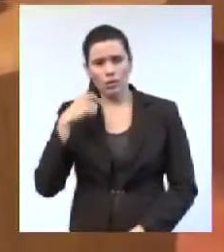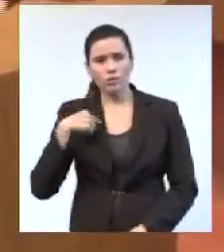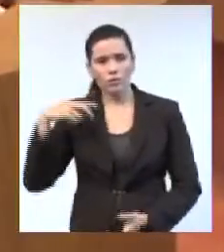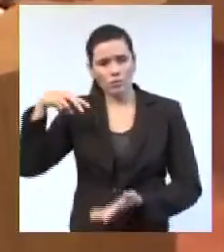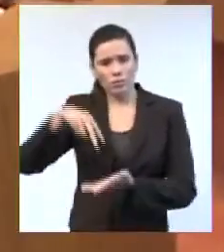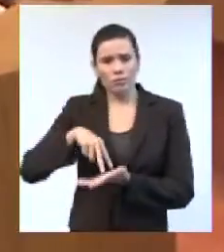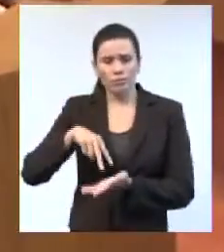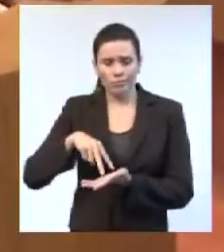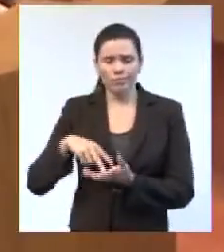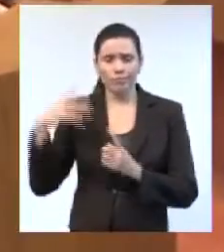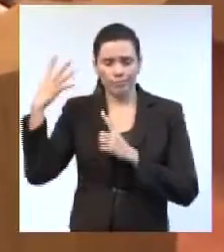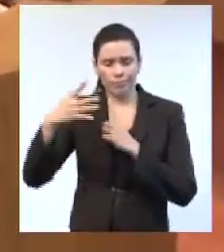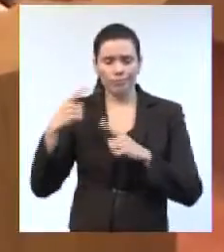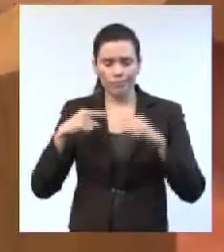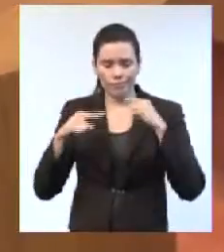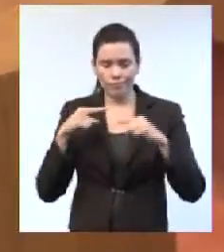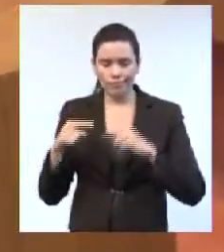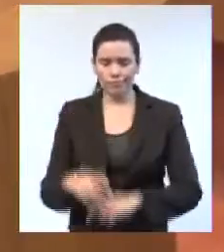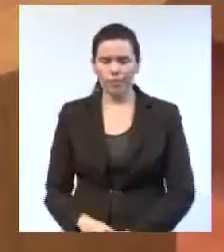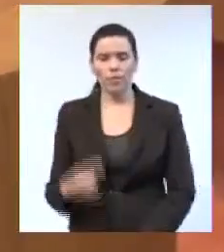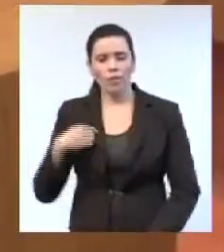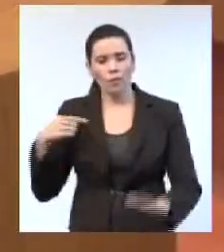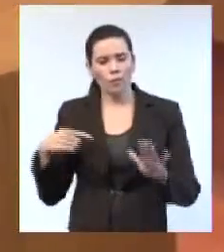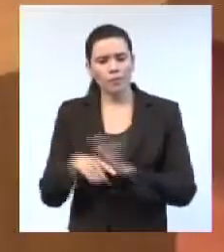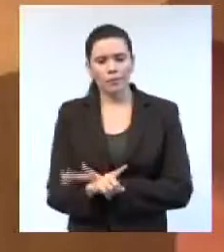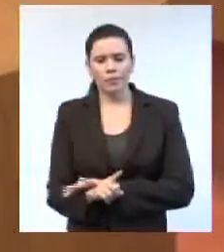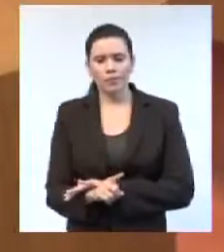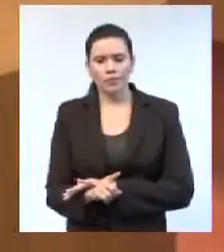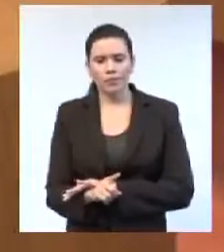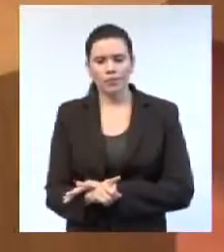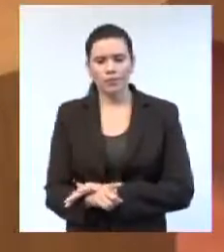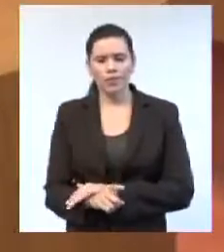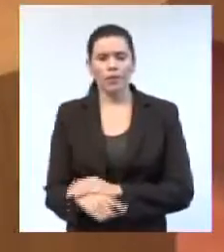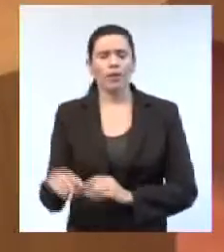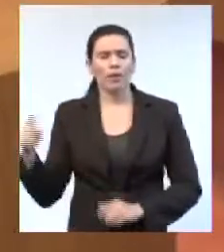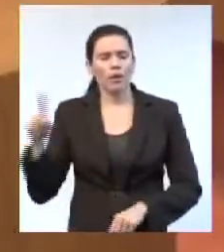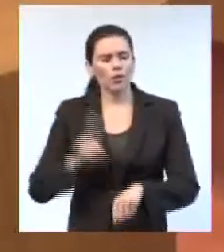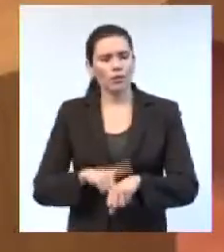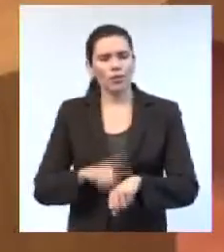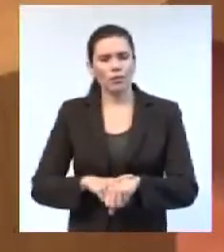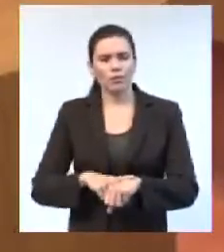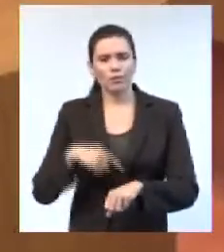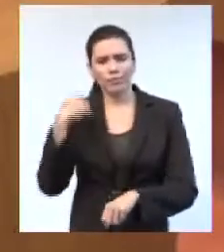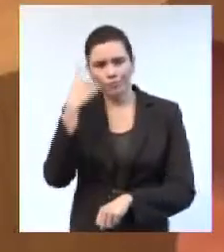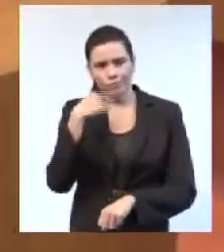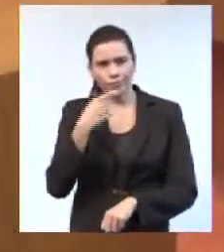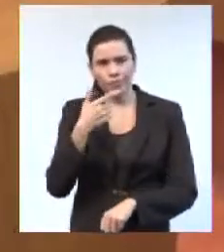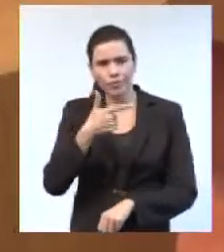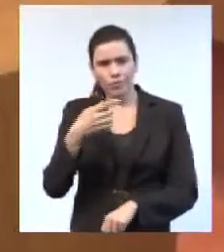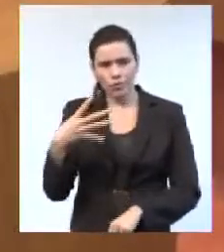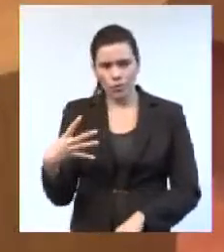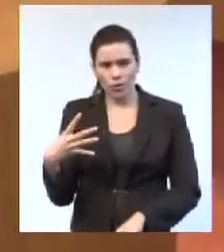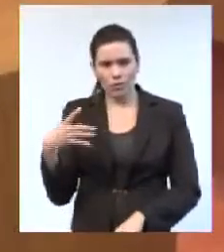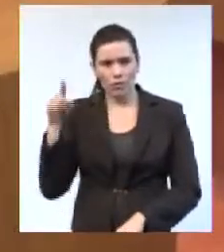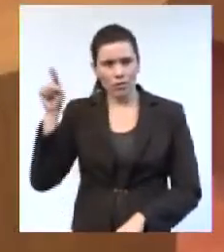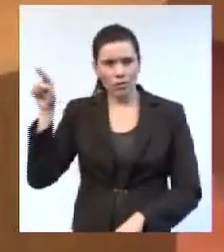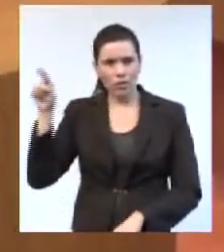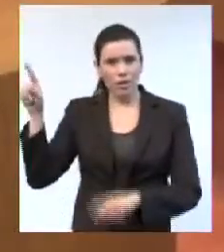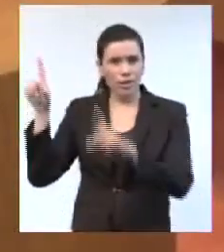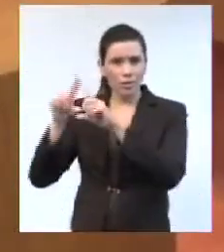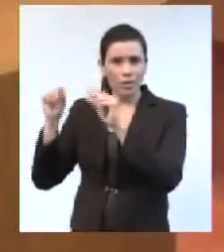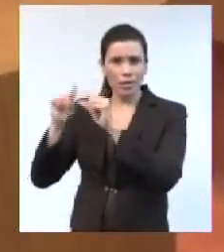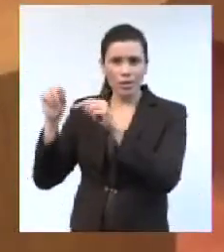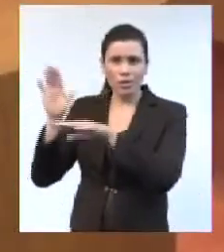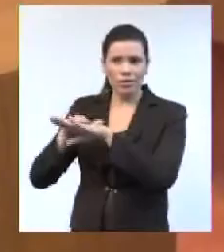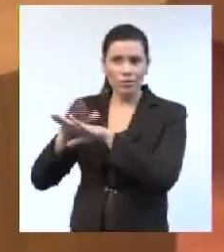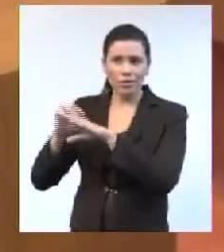esse assunto. E aí pergunto, em 24 horas, deputado Otelino, o Congresso seria convocado para votar o decreto